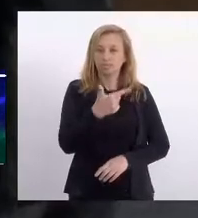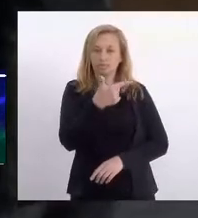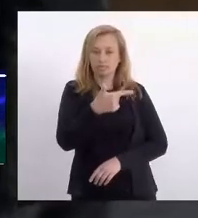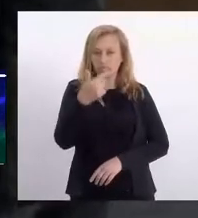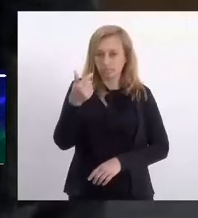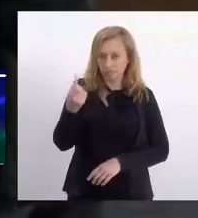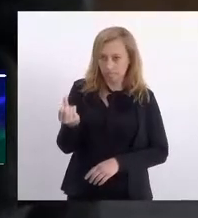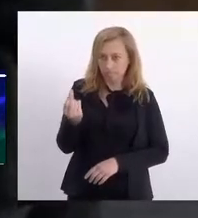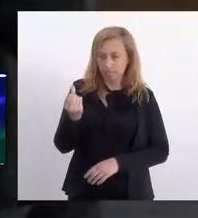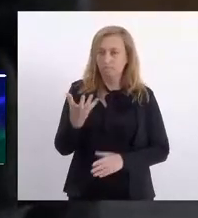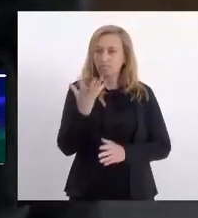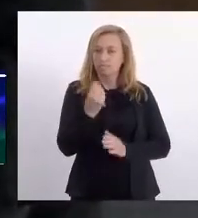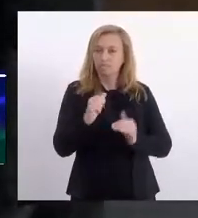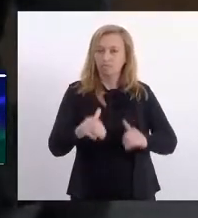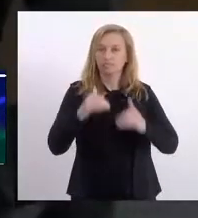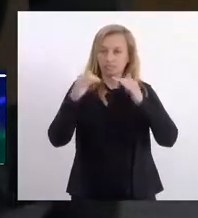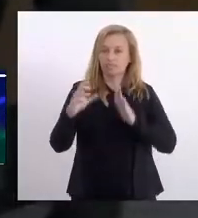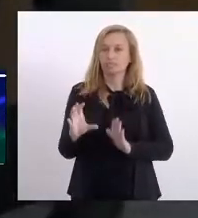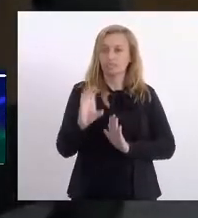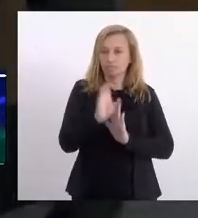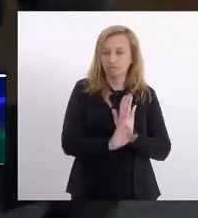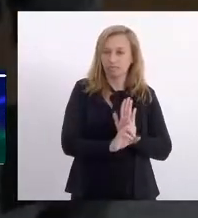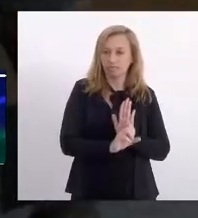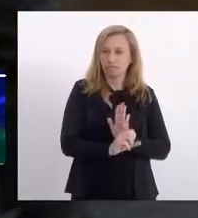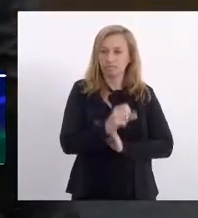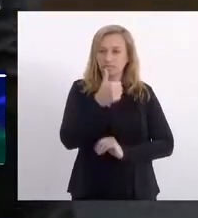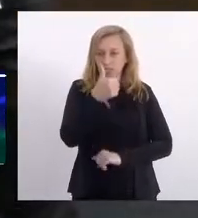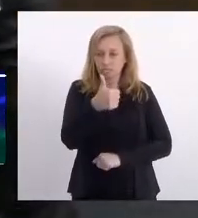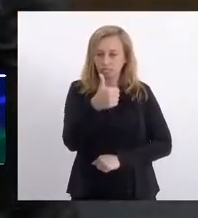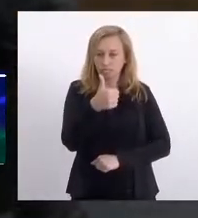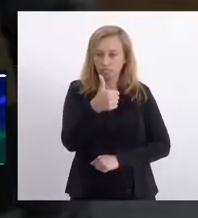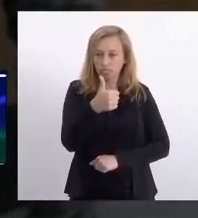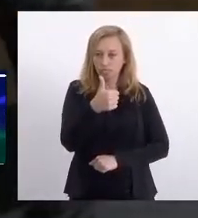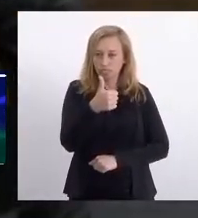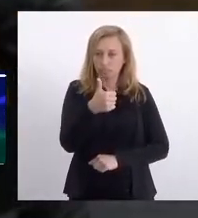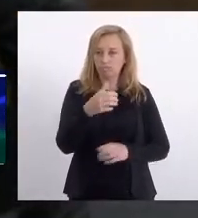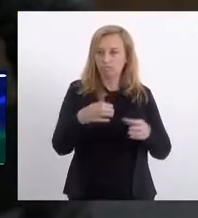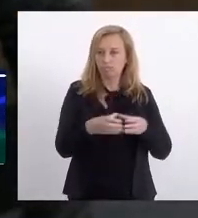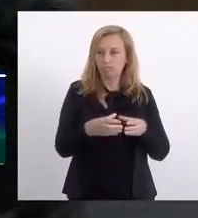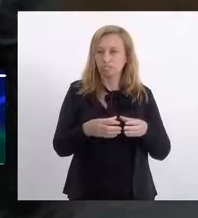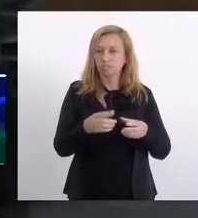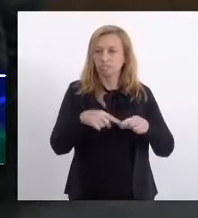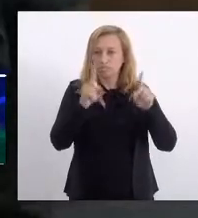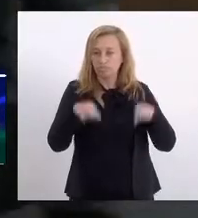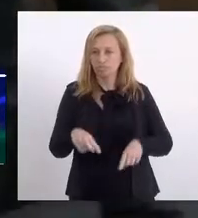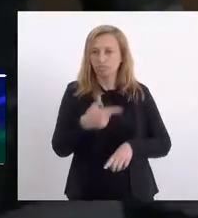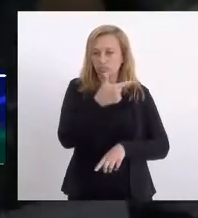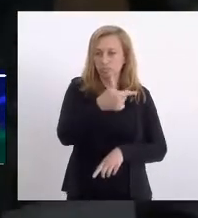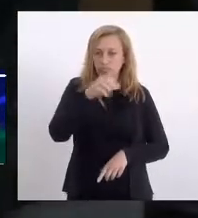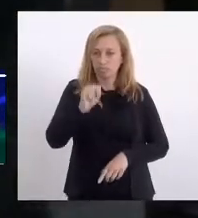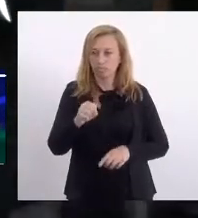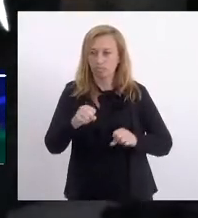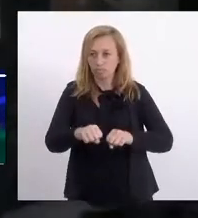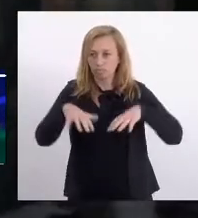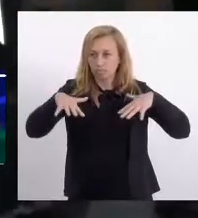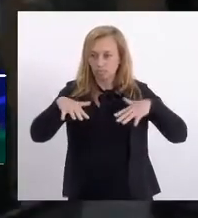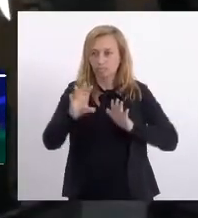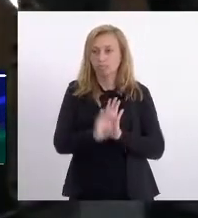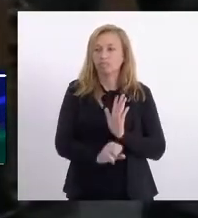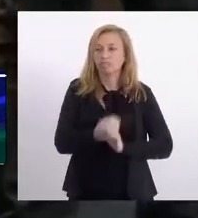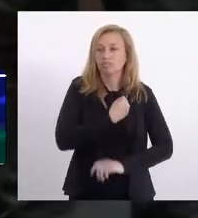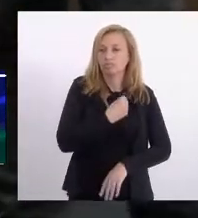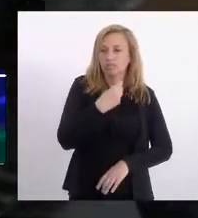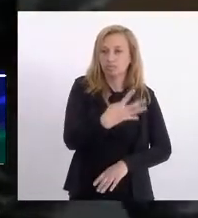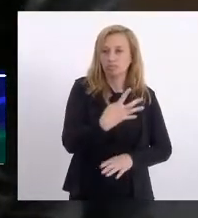26. Favorável com subemenda aglutinativa às emendas 1 da Comissão de Servidores e 28 de plenário. Número 4